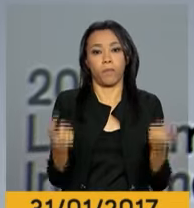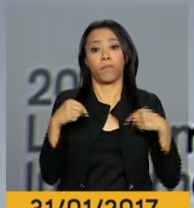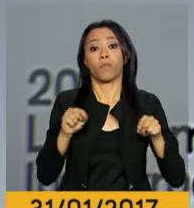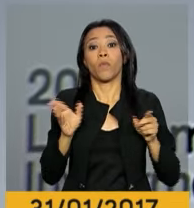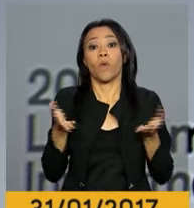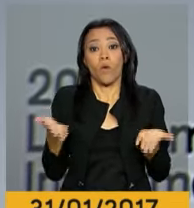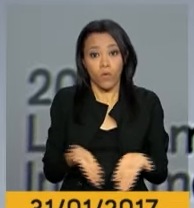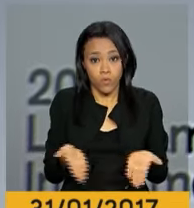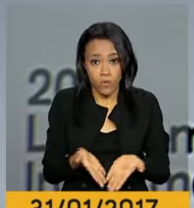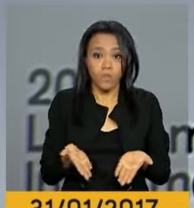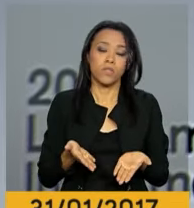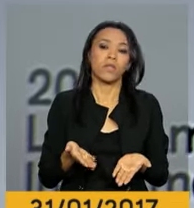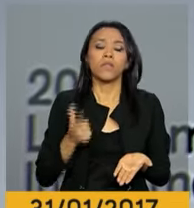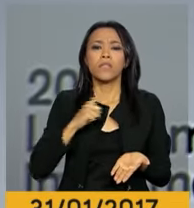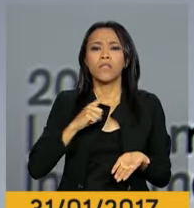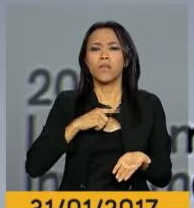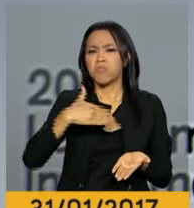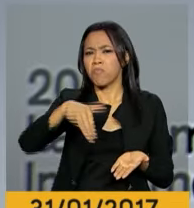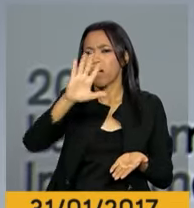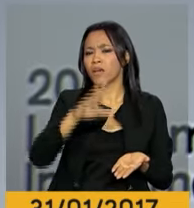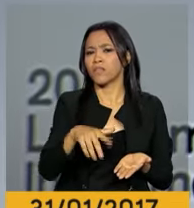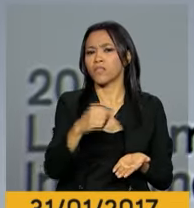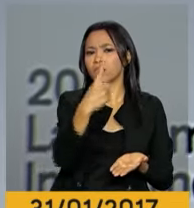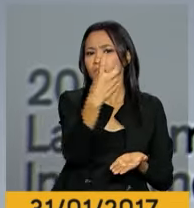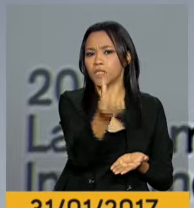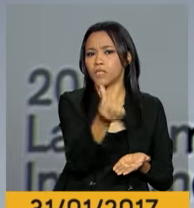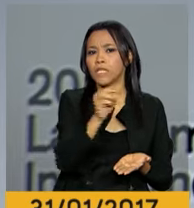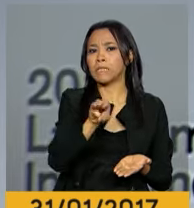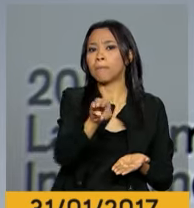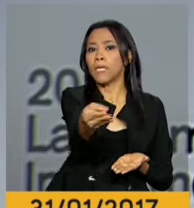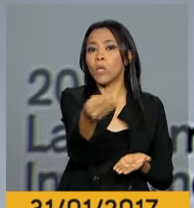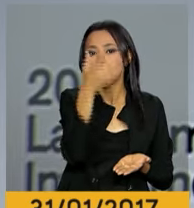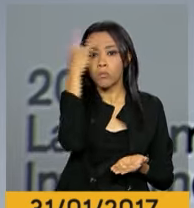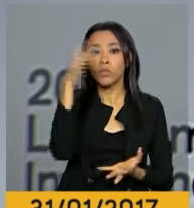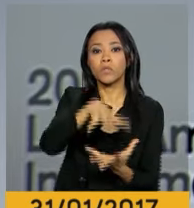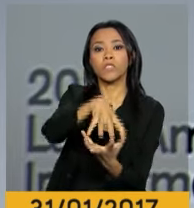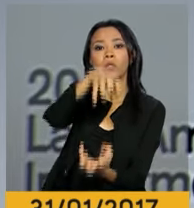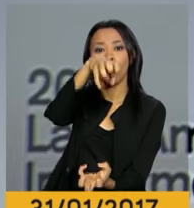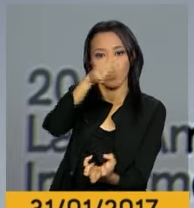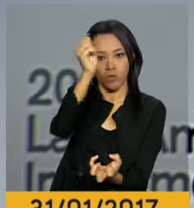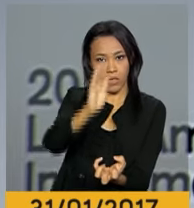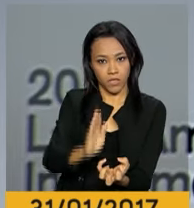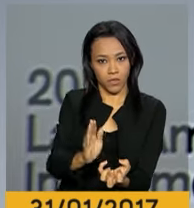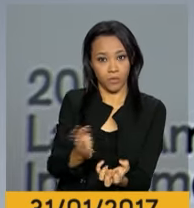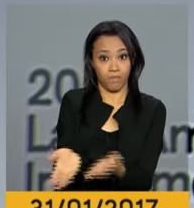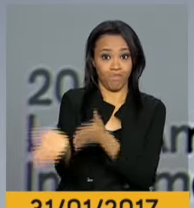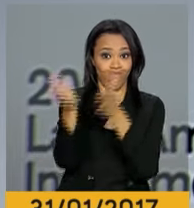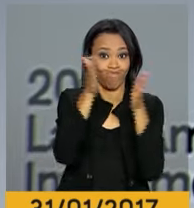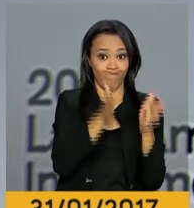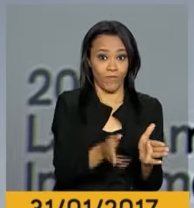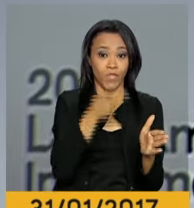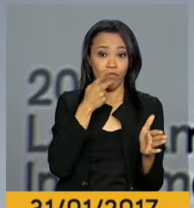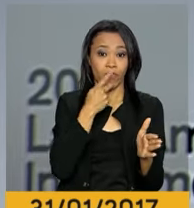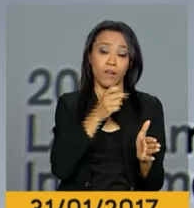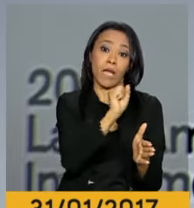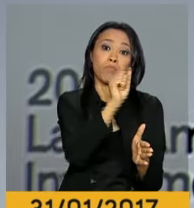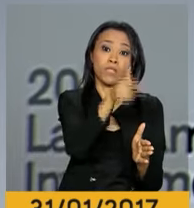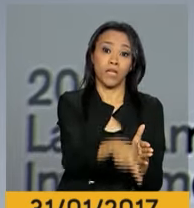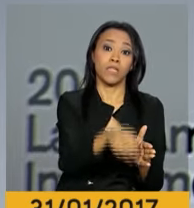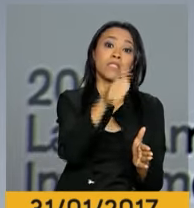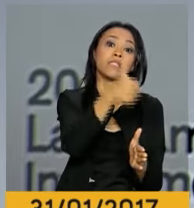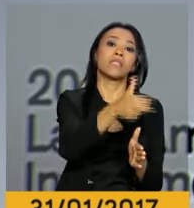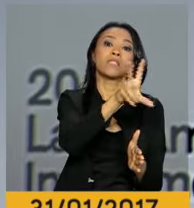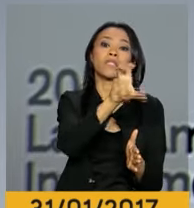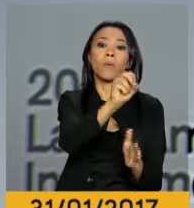senhoras nós temos pouco mais de 16 milhões de idosos no país e um déficit na casa volto a dizer de 150